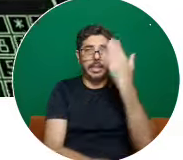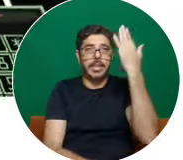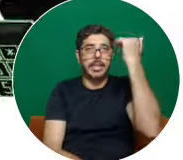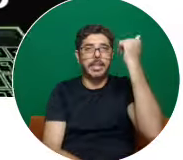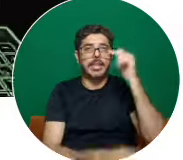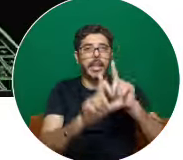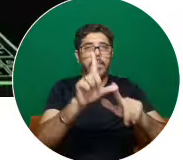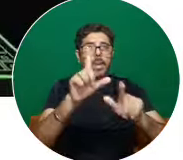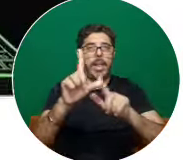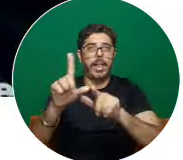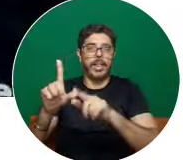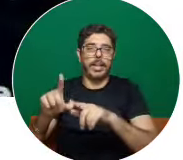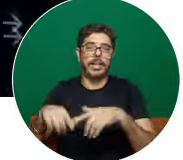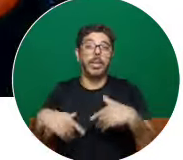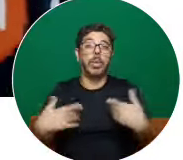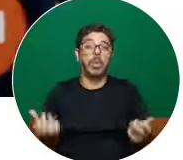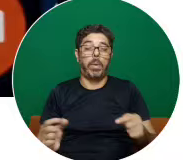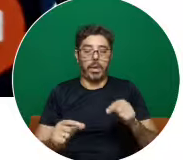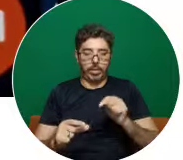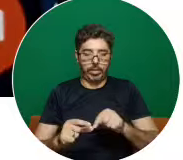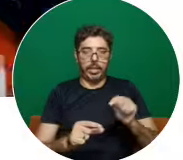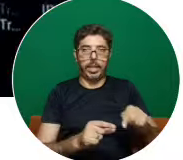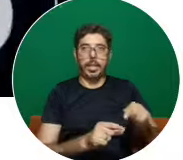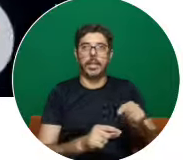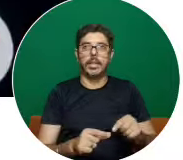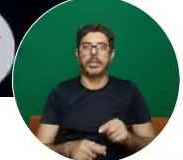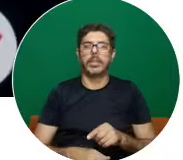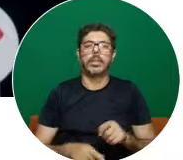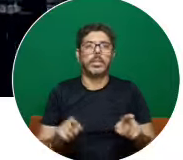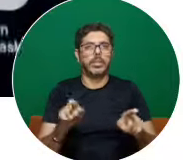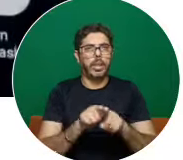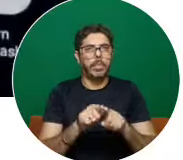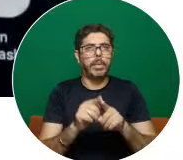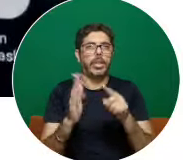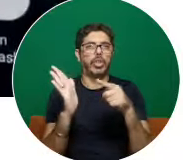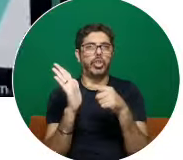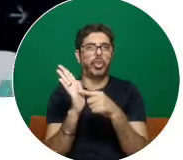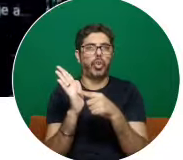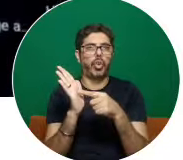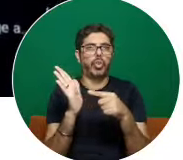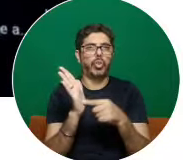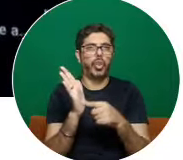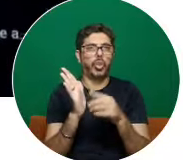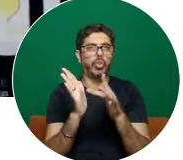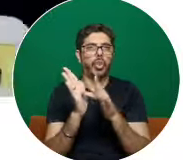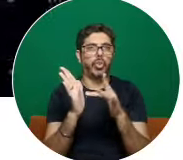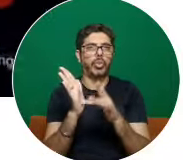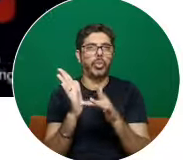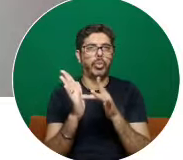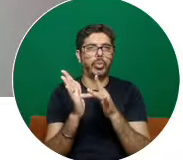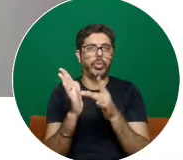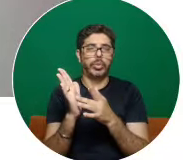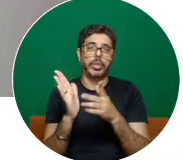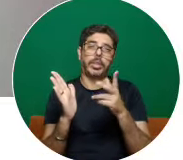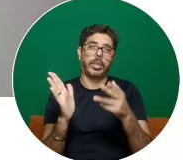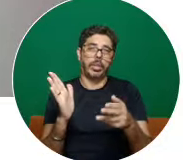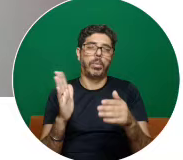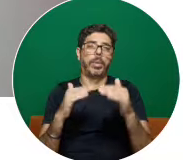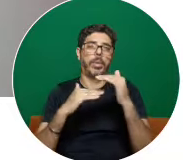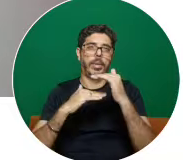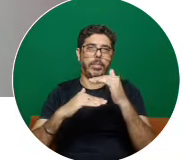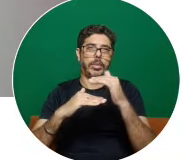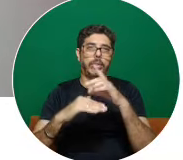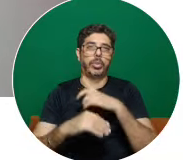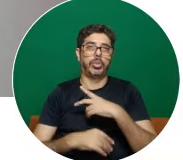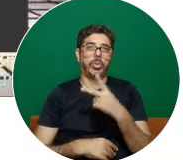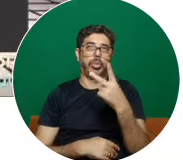é registrada pelo computador. As telas de toque ou touchscreen também se valem da física dos capacitores. Atrás da tela estão